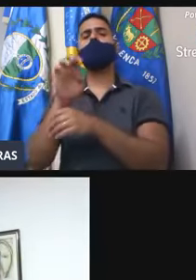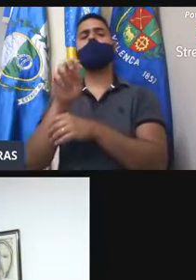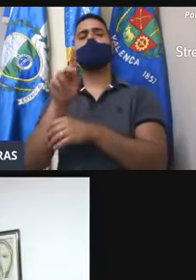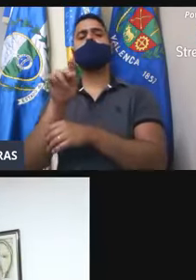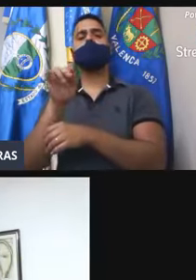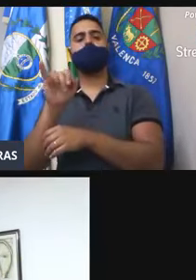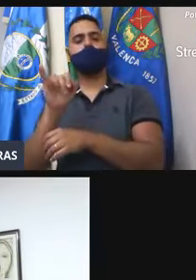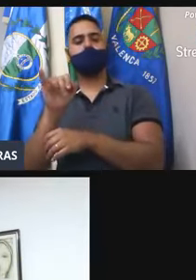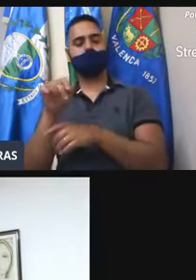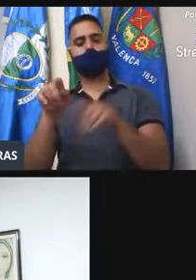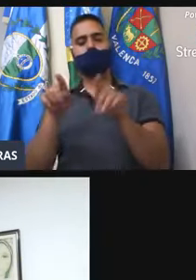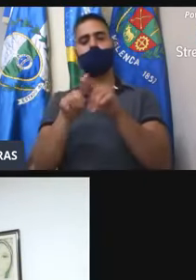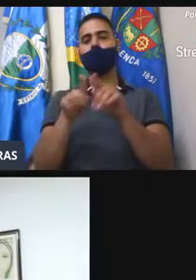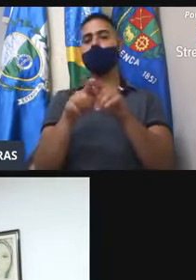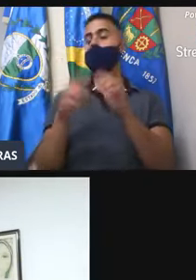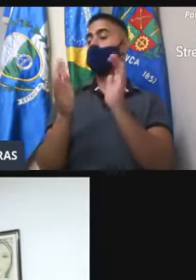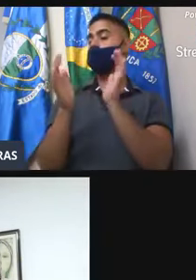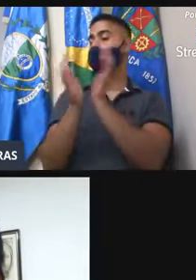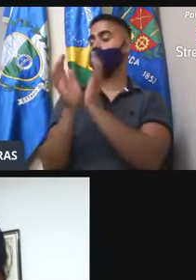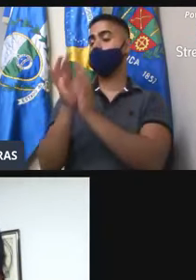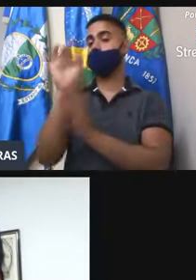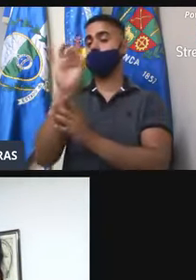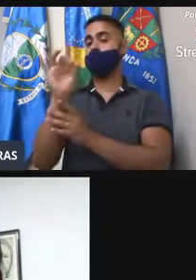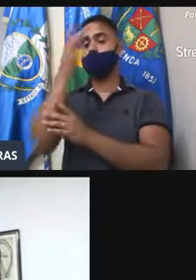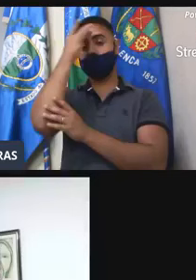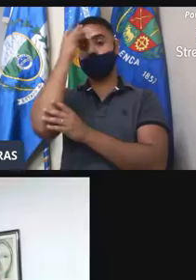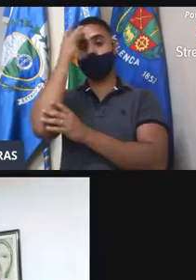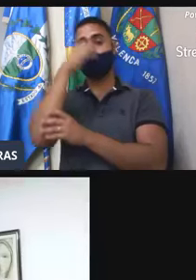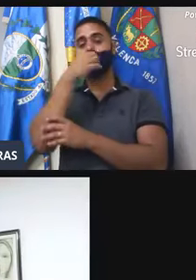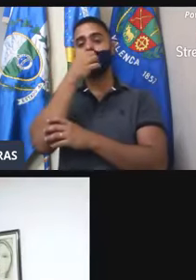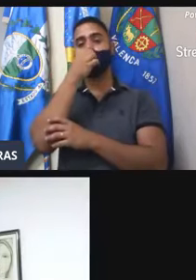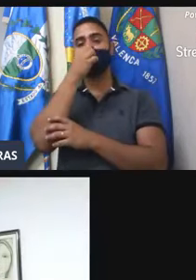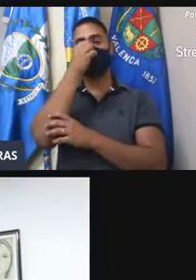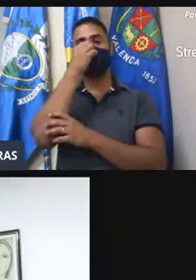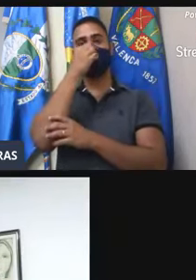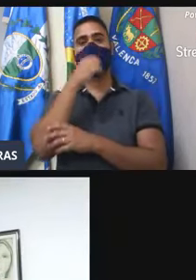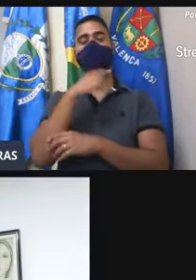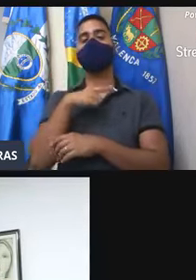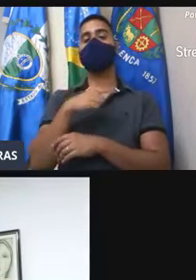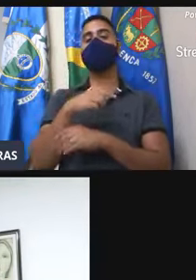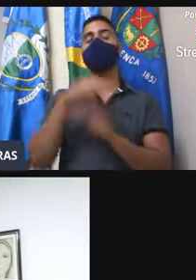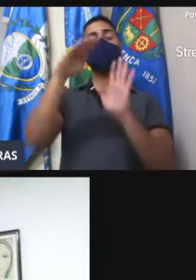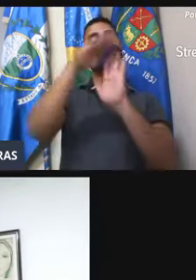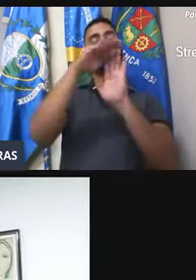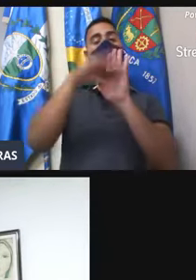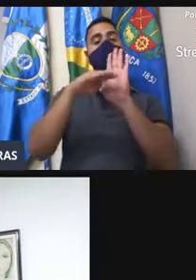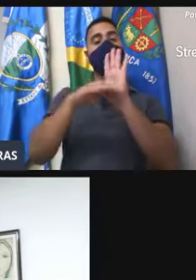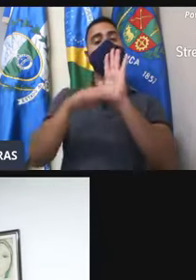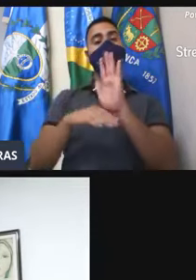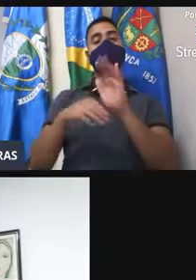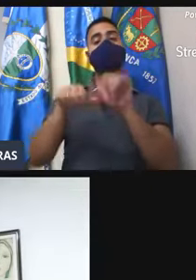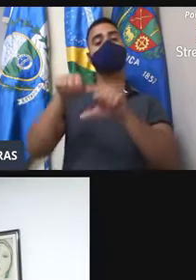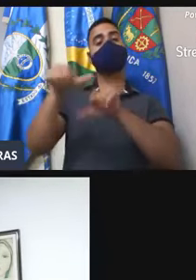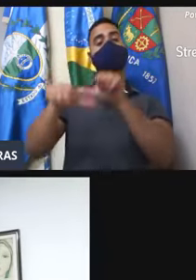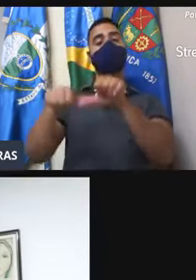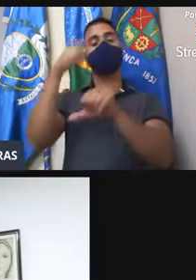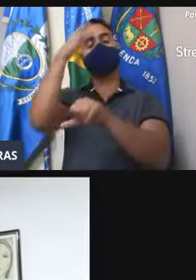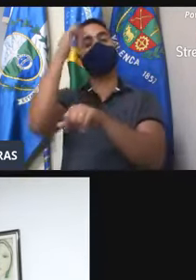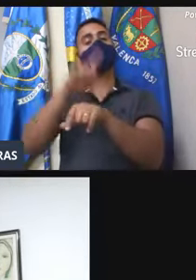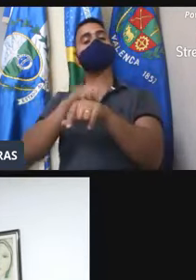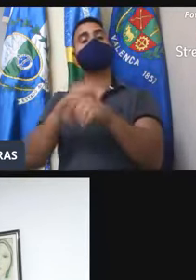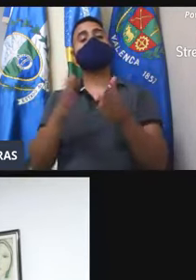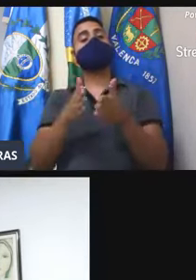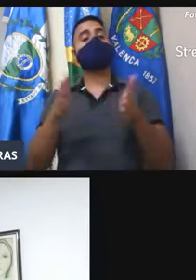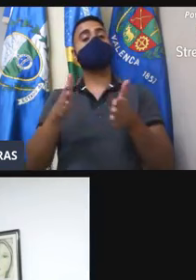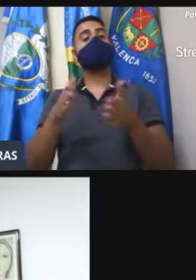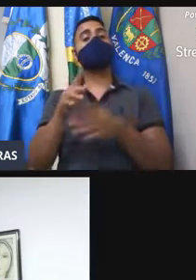de proteção individual e coletivo e escala de revezamento nos equipamentos nesse período de pandemia,